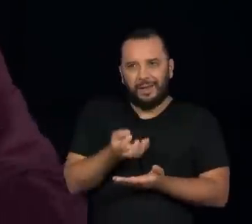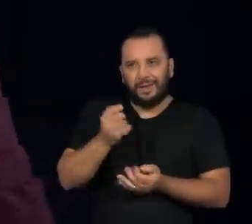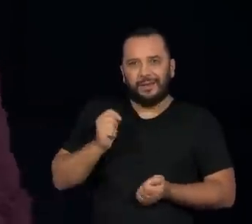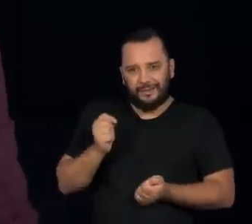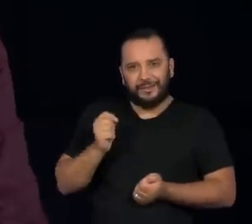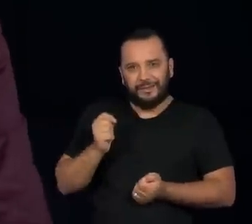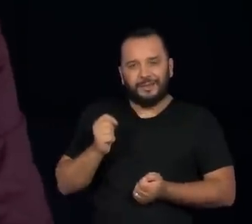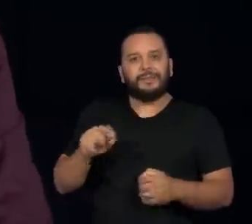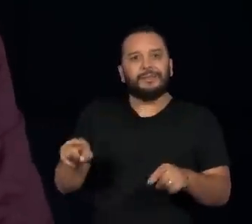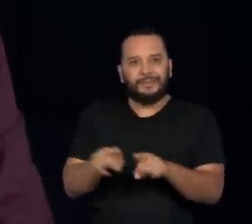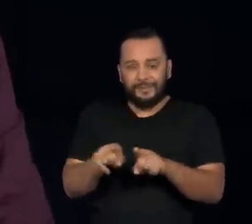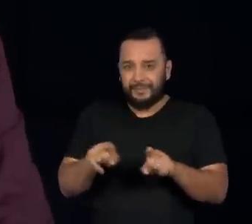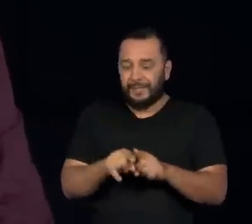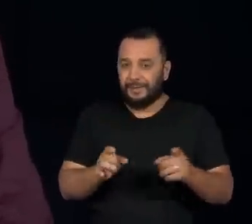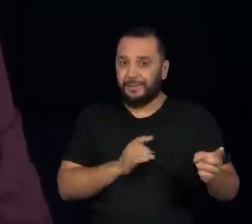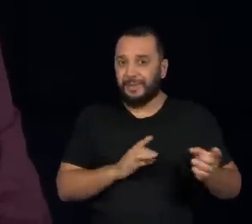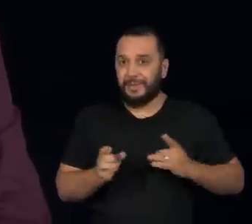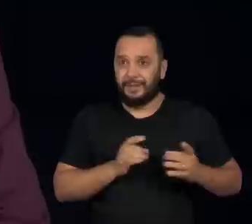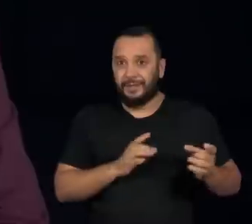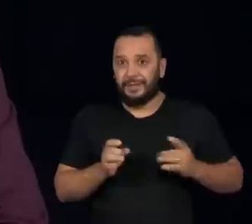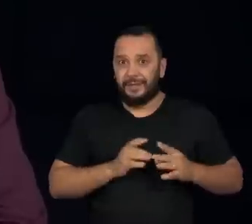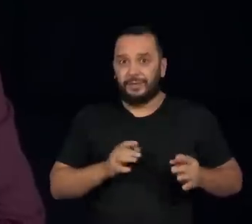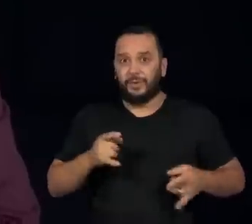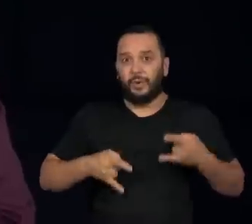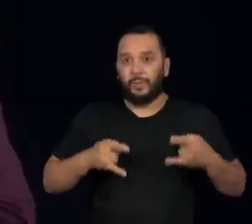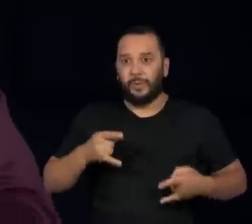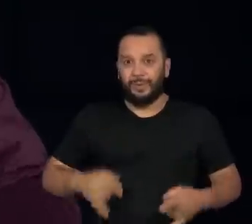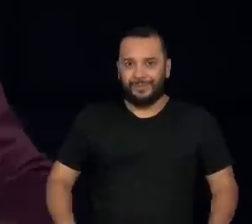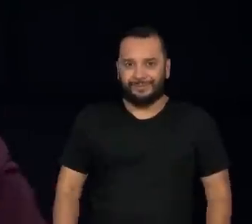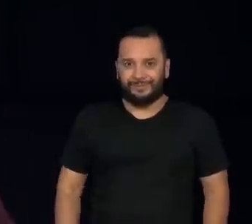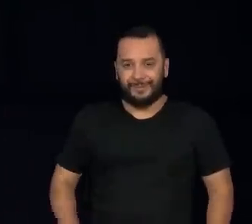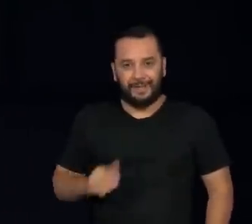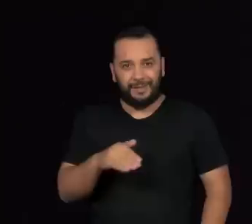e de medo de roubos